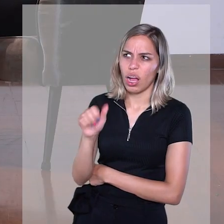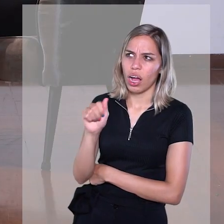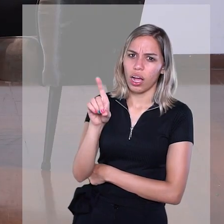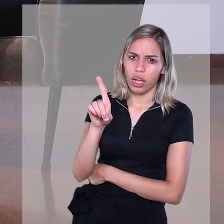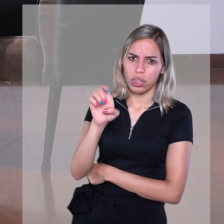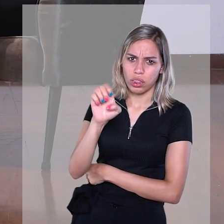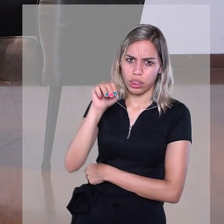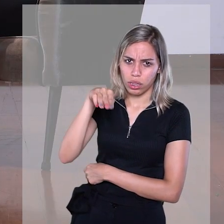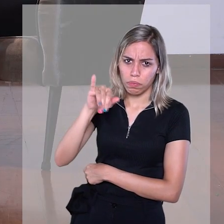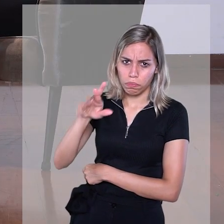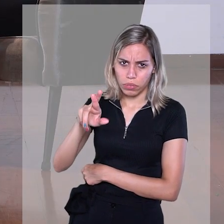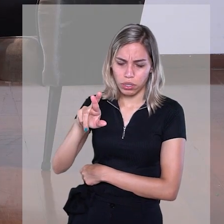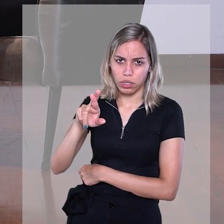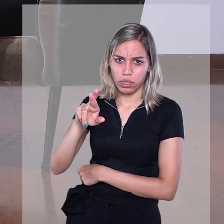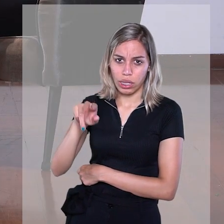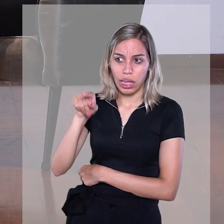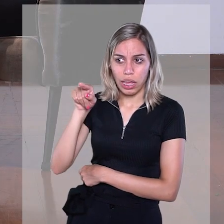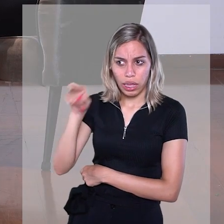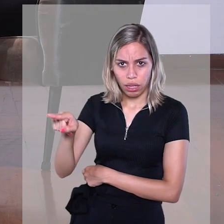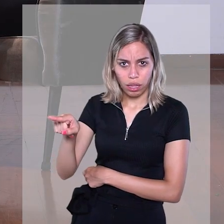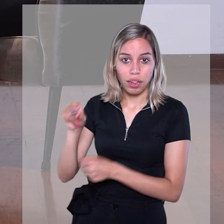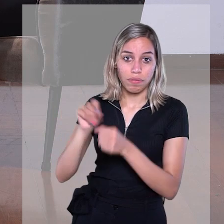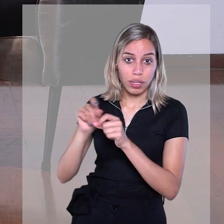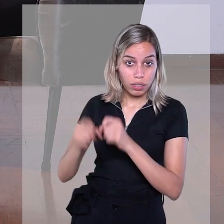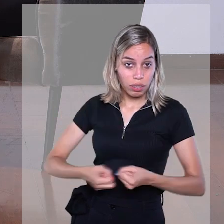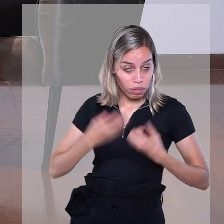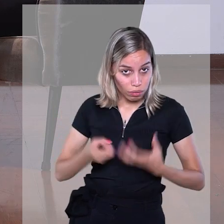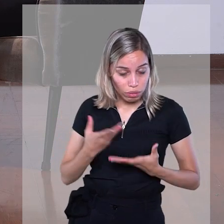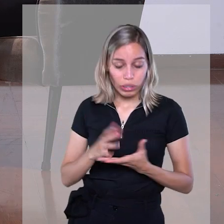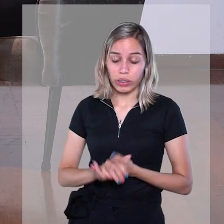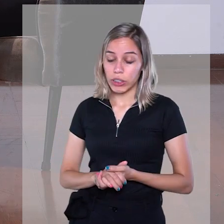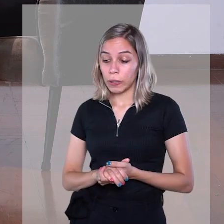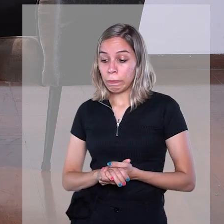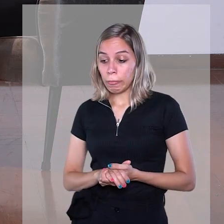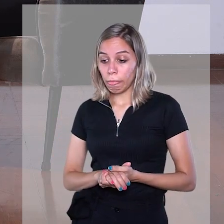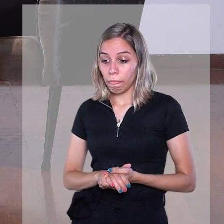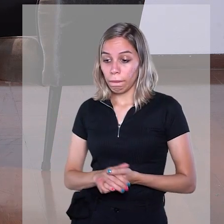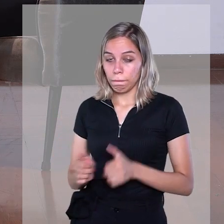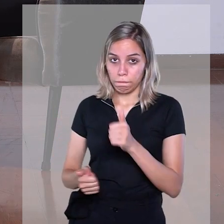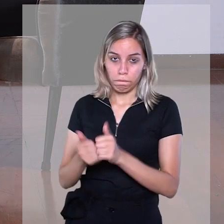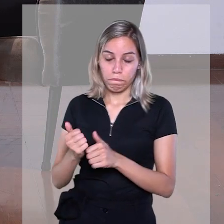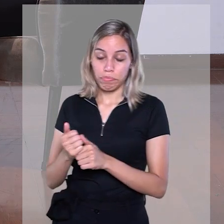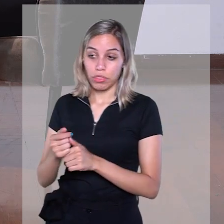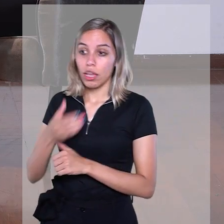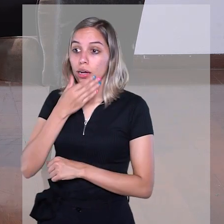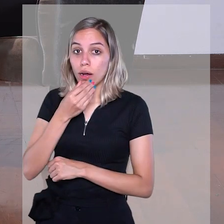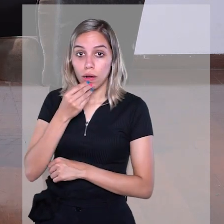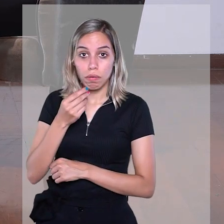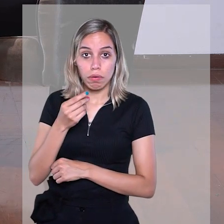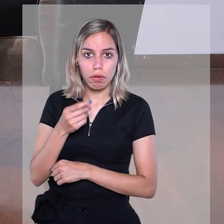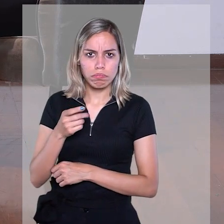foi o jogador de futebol que mais recebeu poemas, né? Sim. O Admirável é a criação do Décio